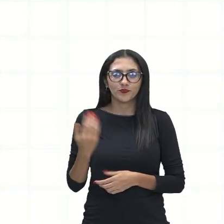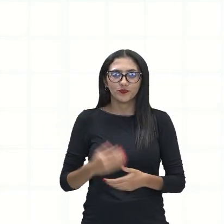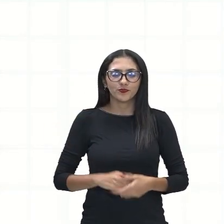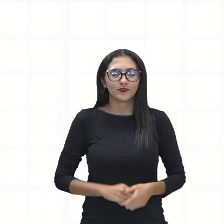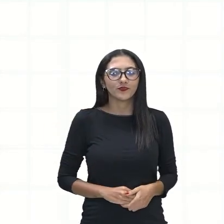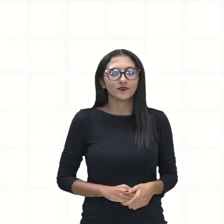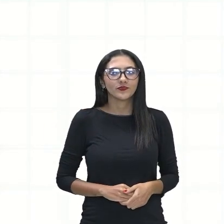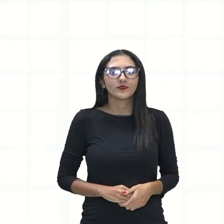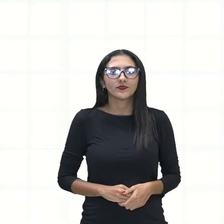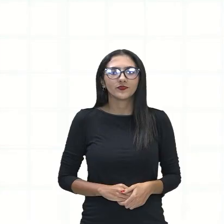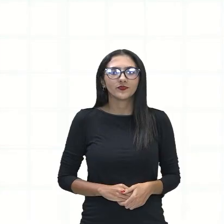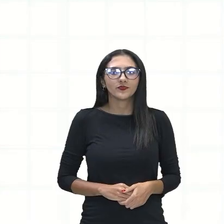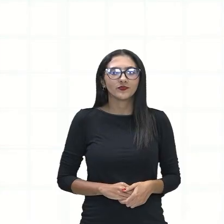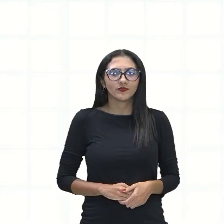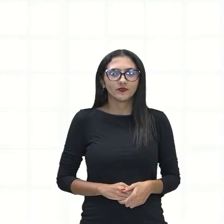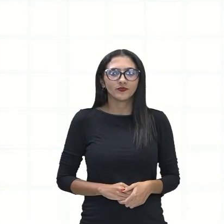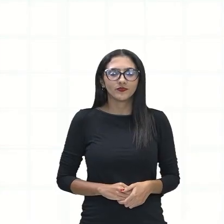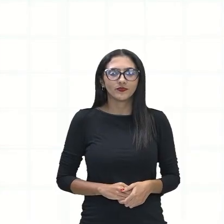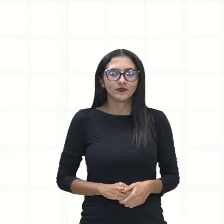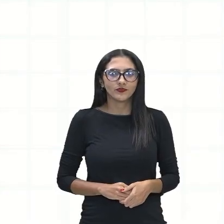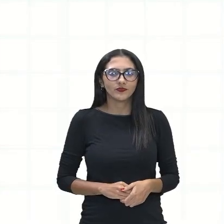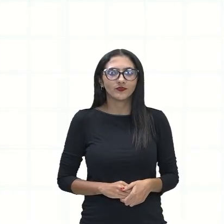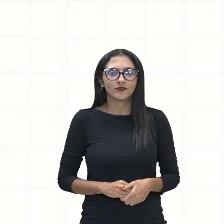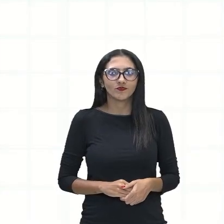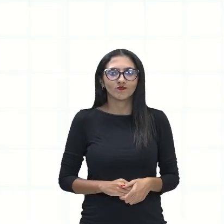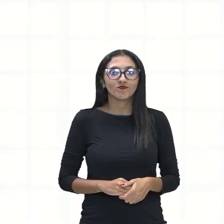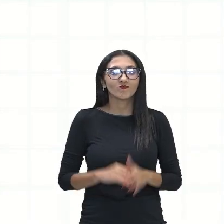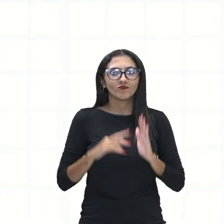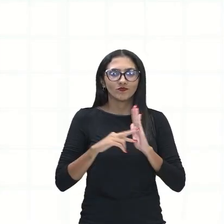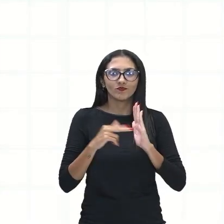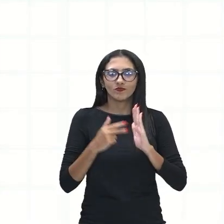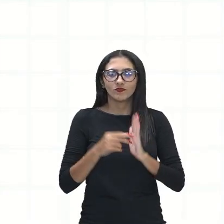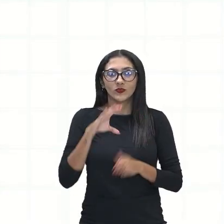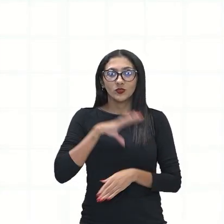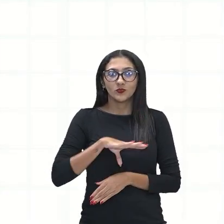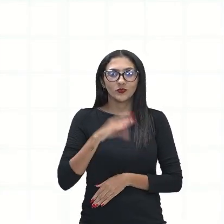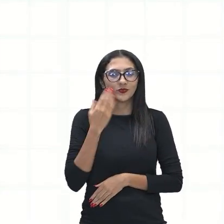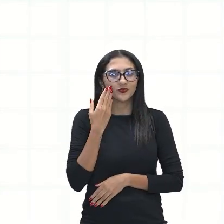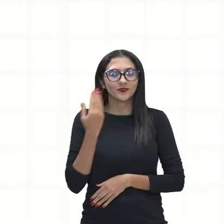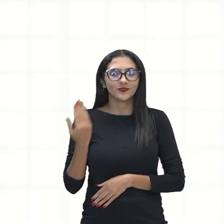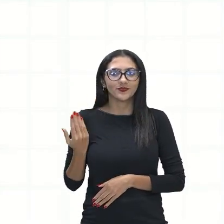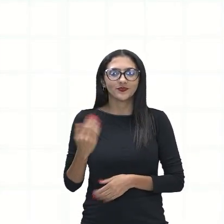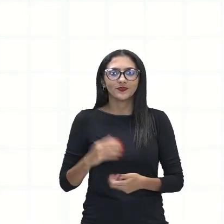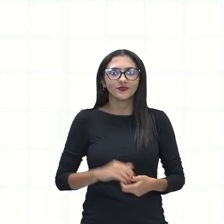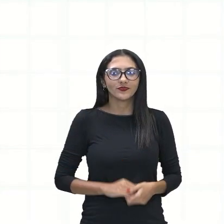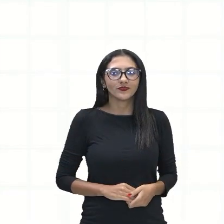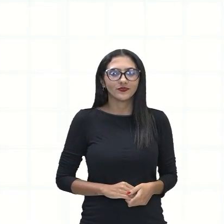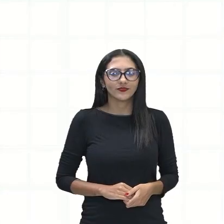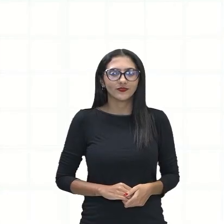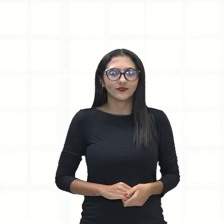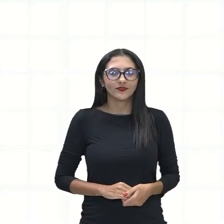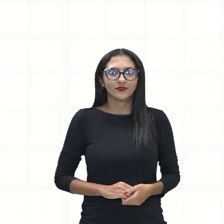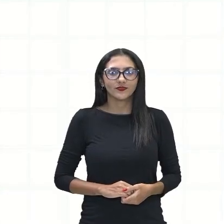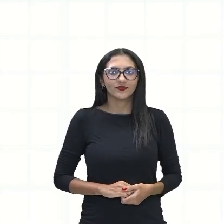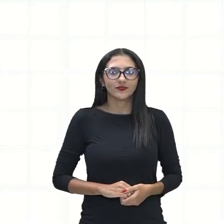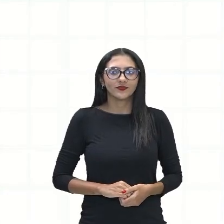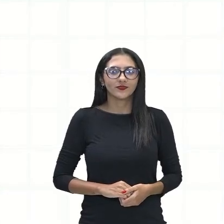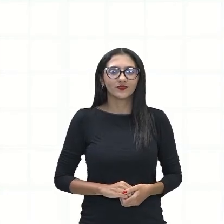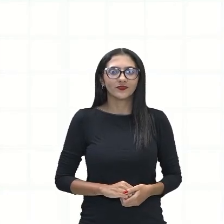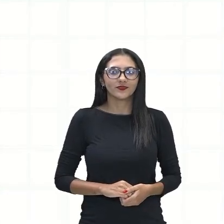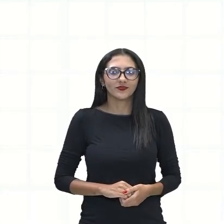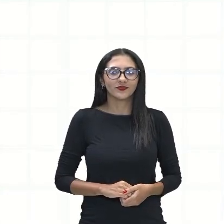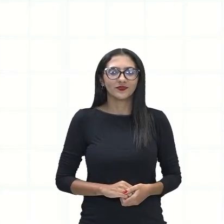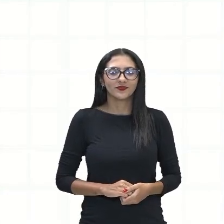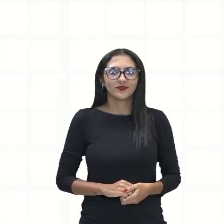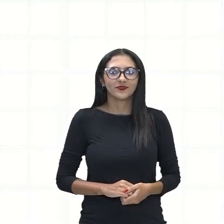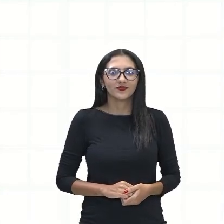grapes, grape, grapes, que quer dizer uva, ok? Então,